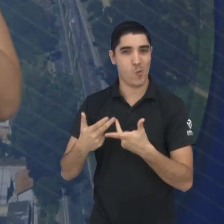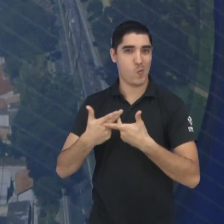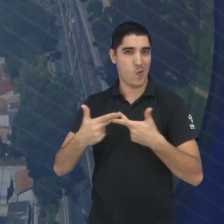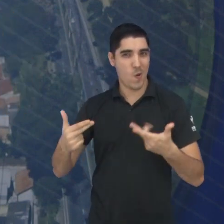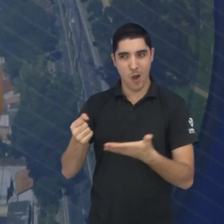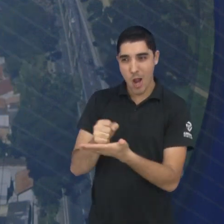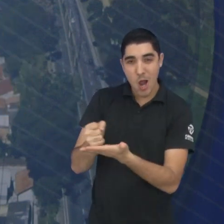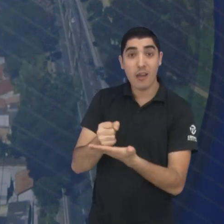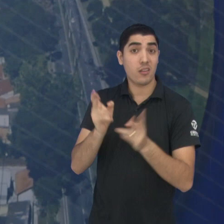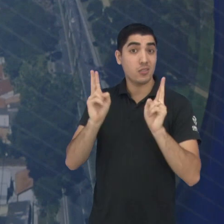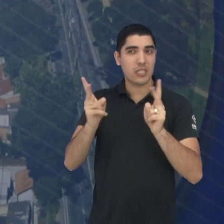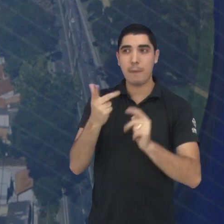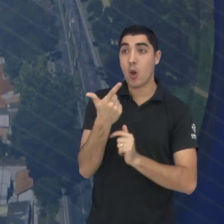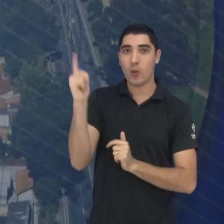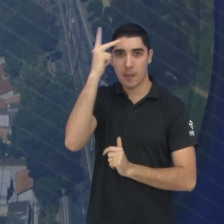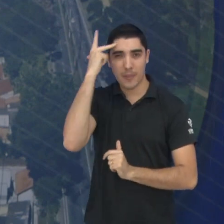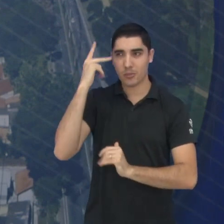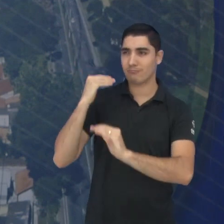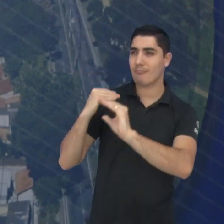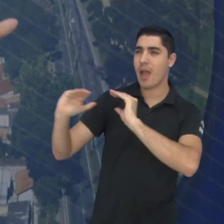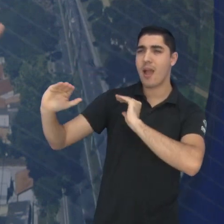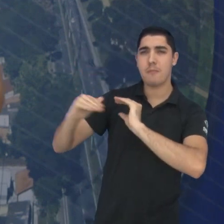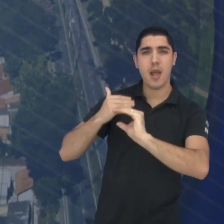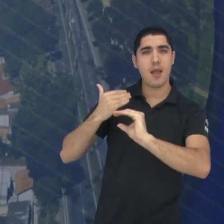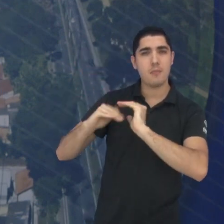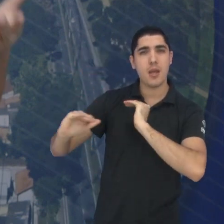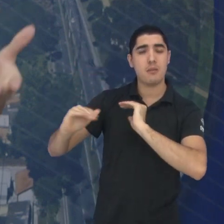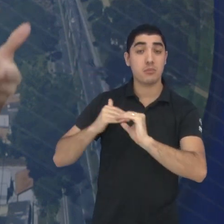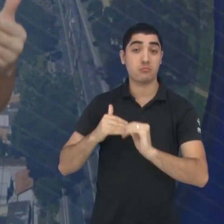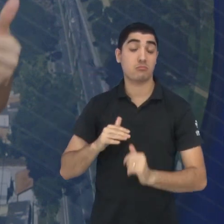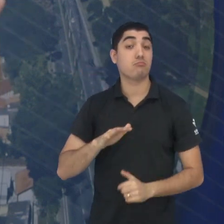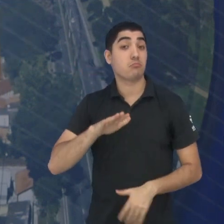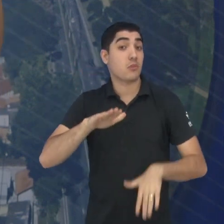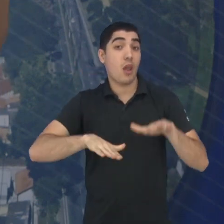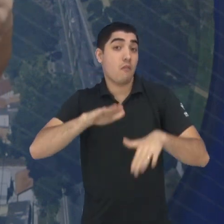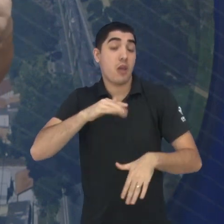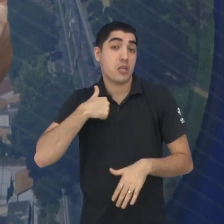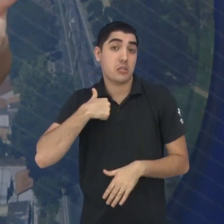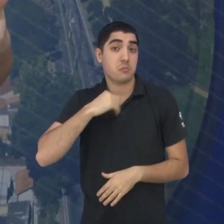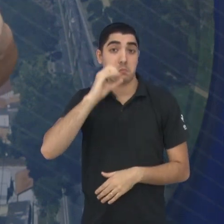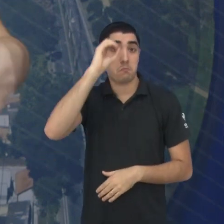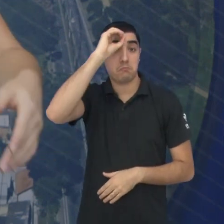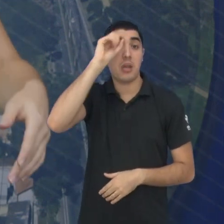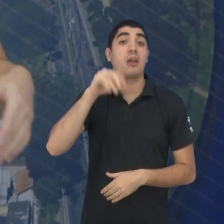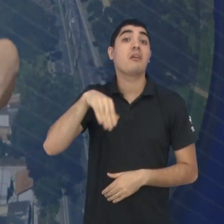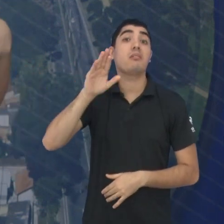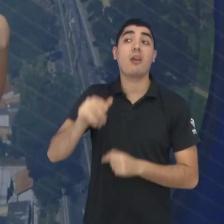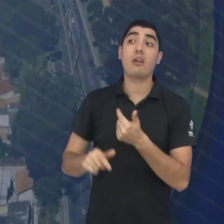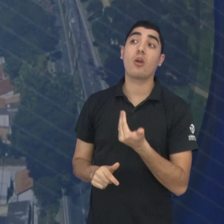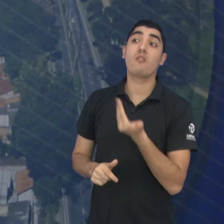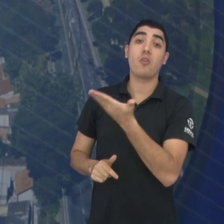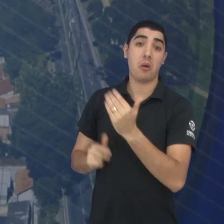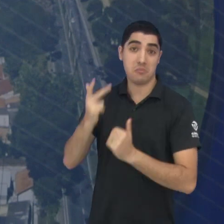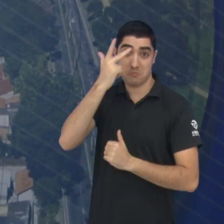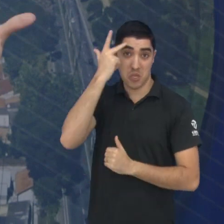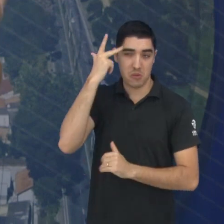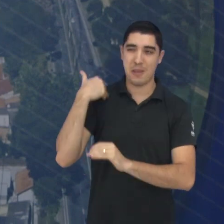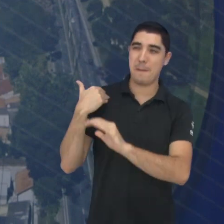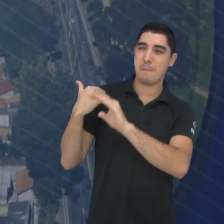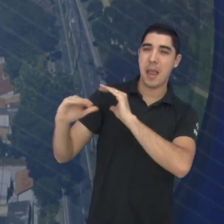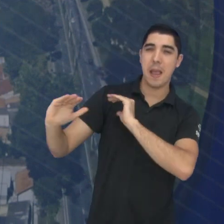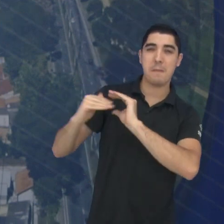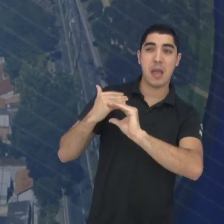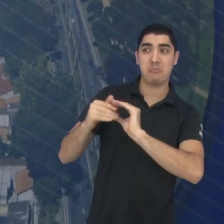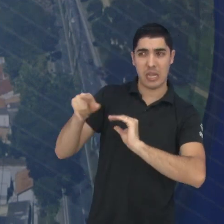com interação também. E aí você não sabe, né? É impossível saber de fato quem que está do outro lado, se é mesmo uma criança, se é um adulto